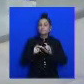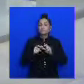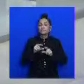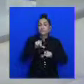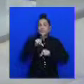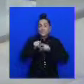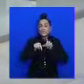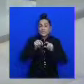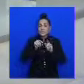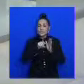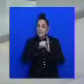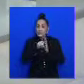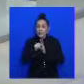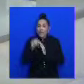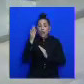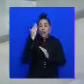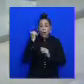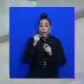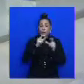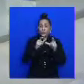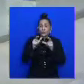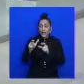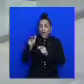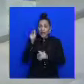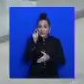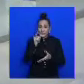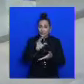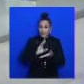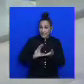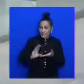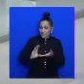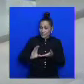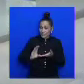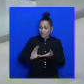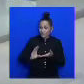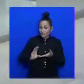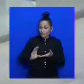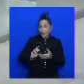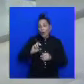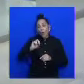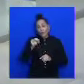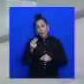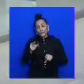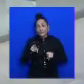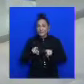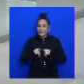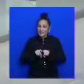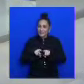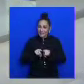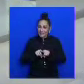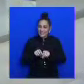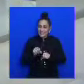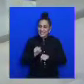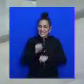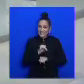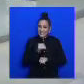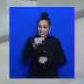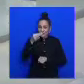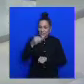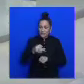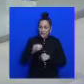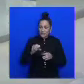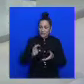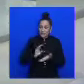as opções de saber de onde são os números ganhadores e também se você teve o